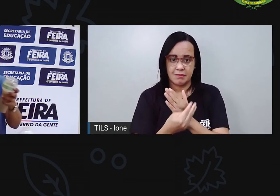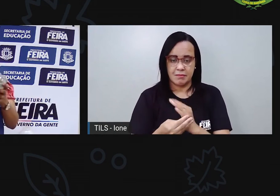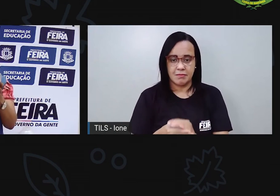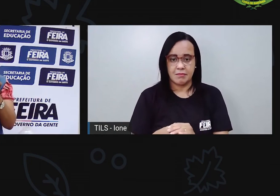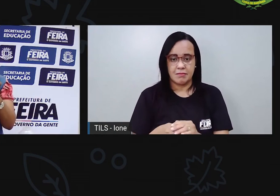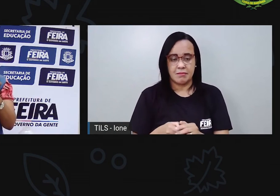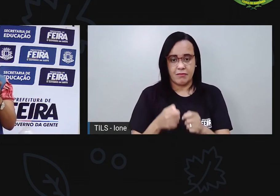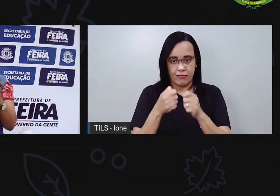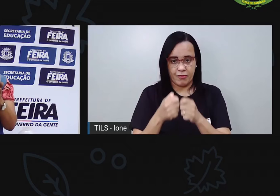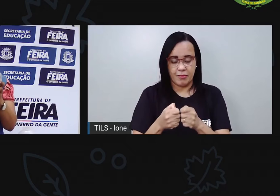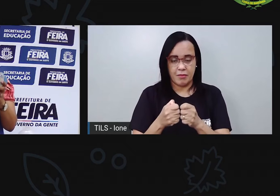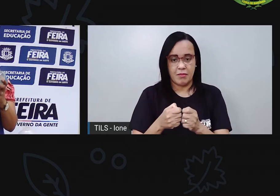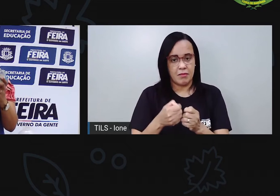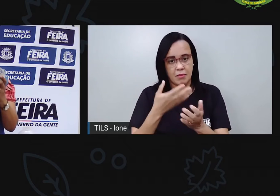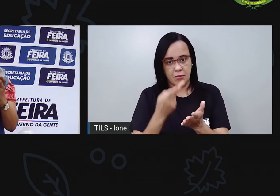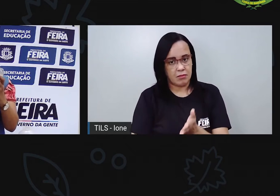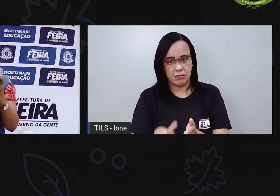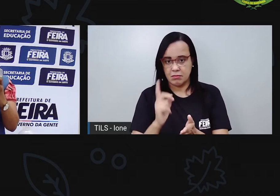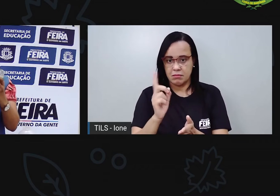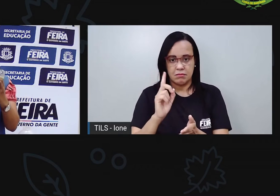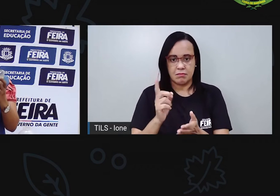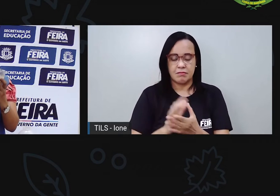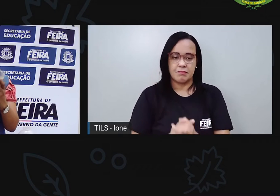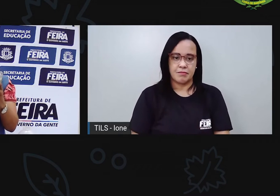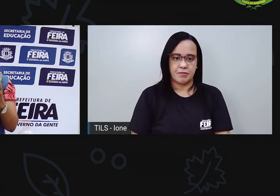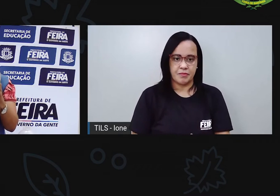ele não cair em